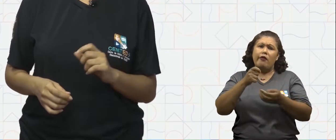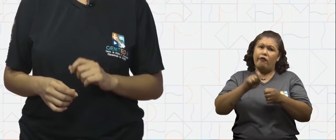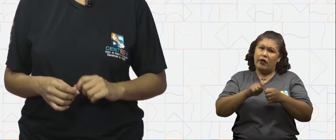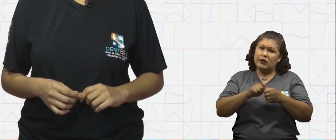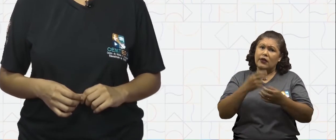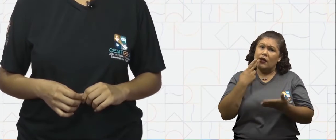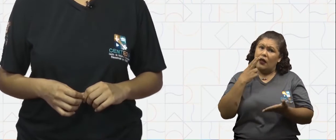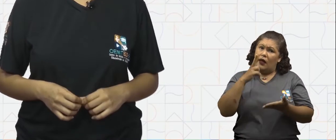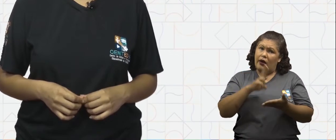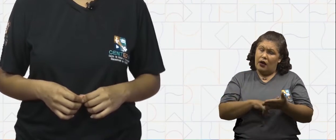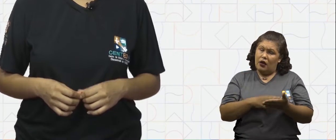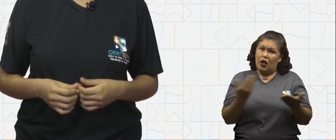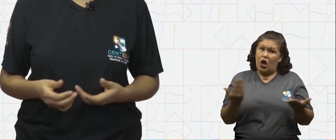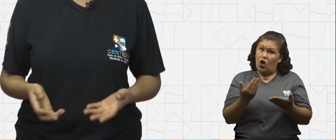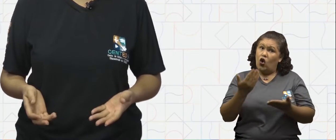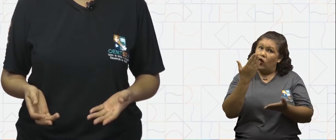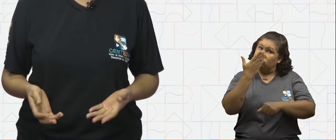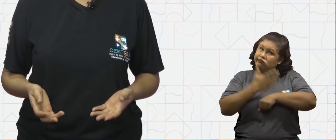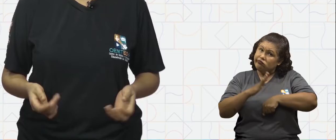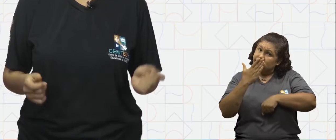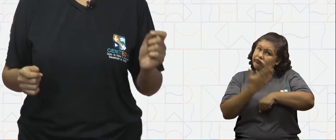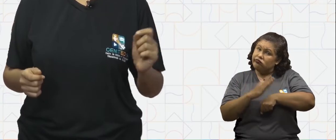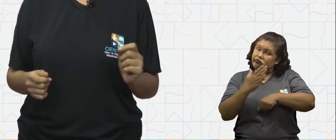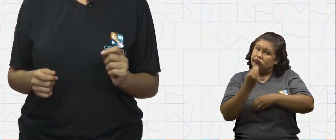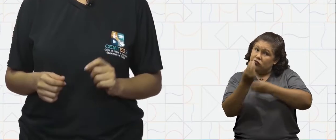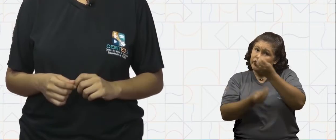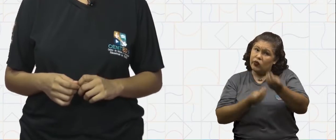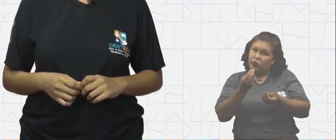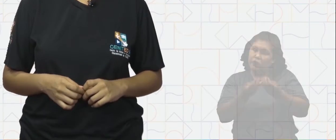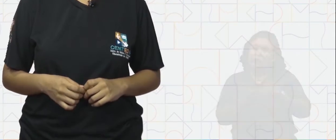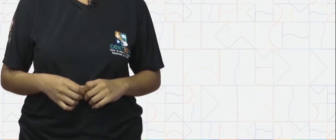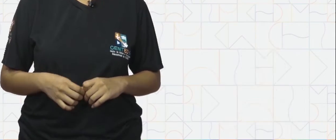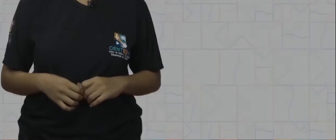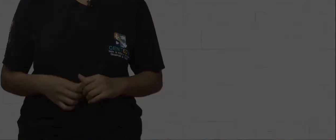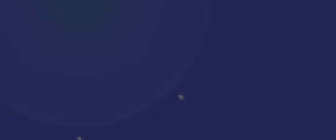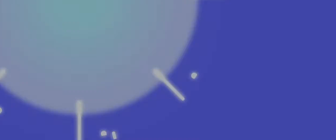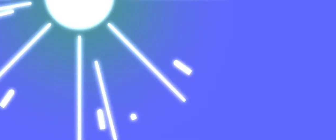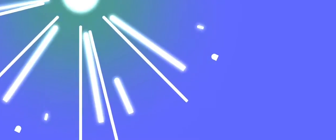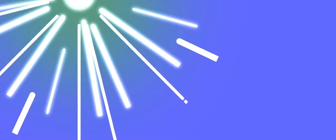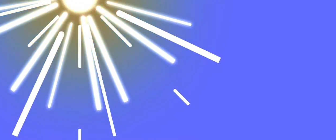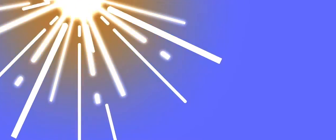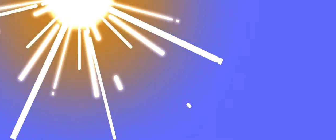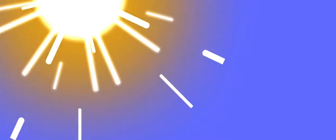que tal você exercitar o que aprendeu na aula de hoje? Está na hora da atividade.